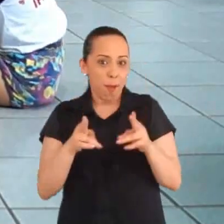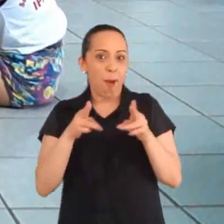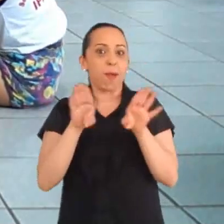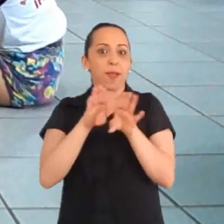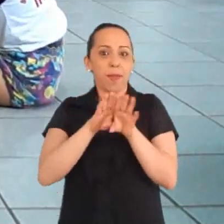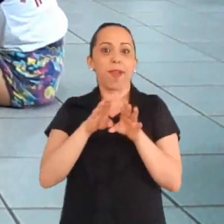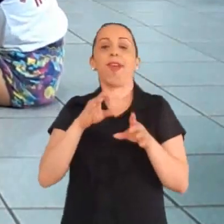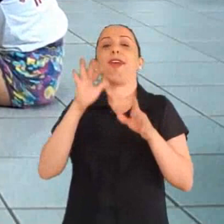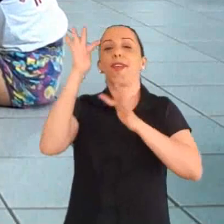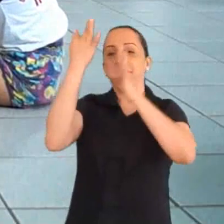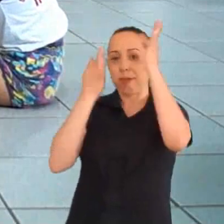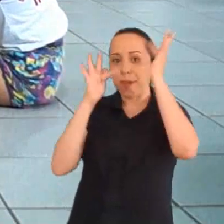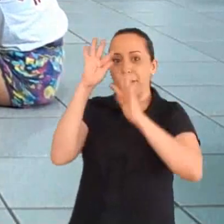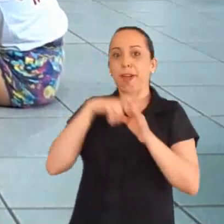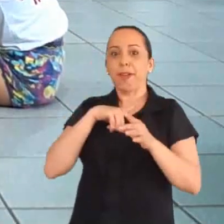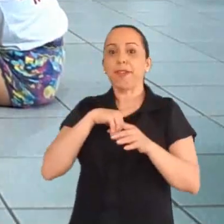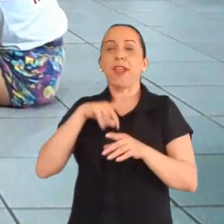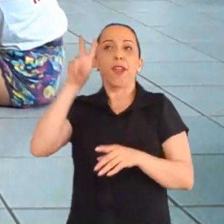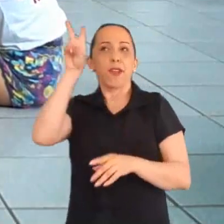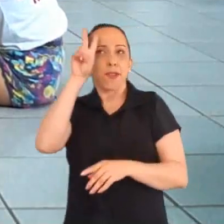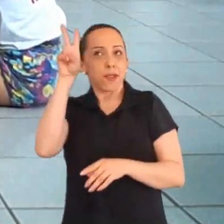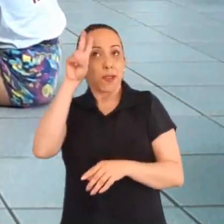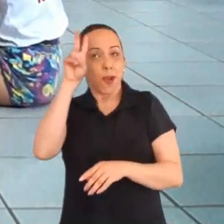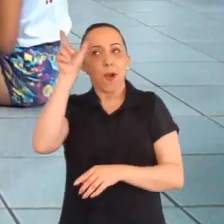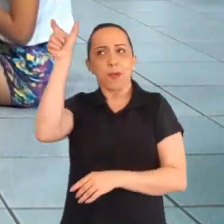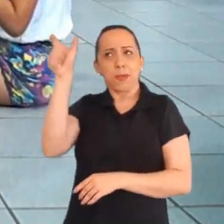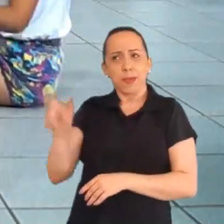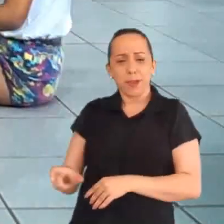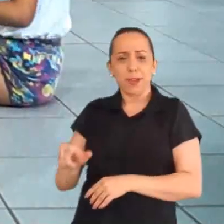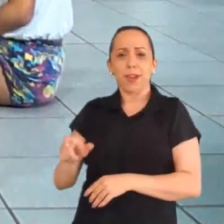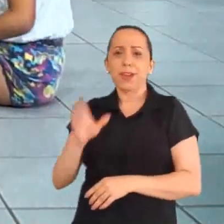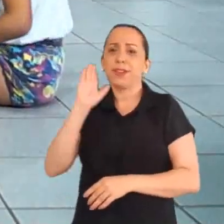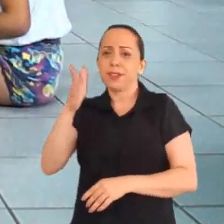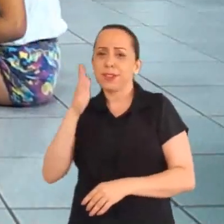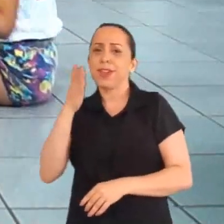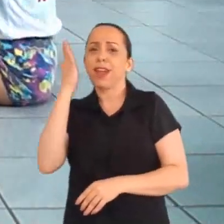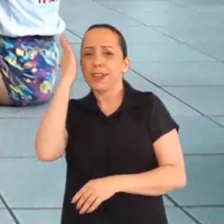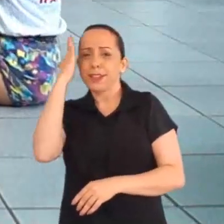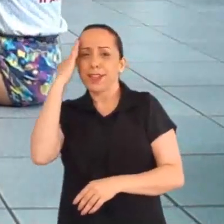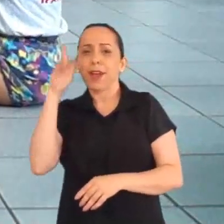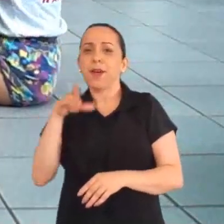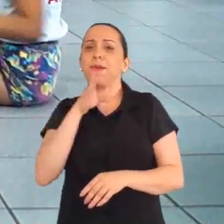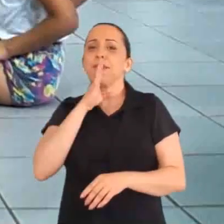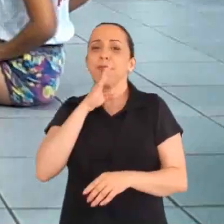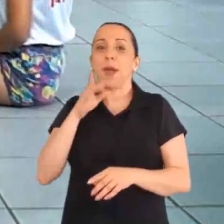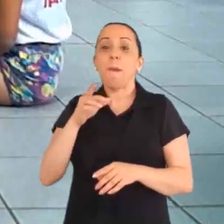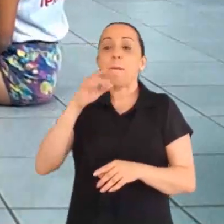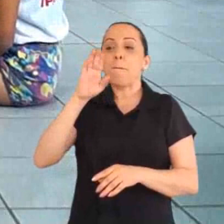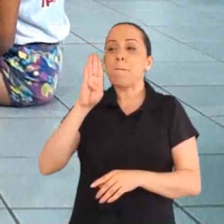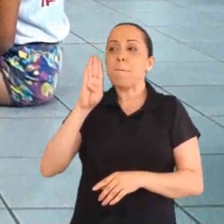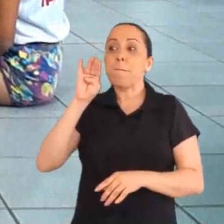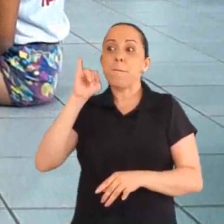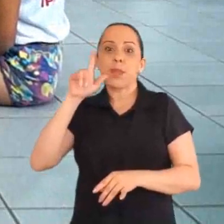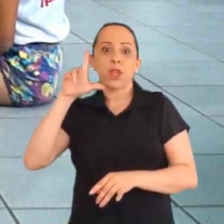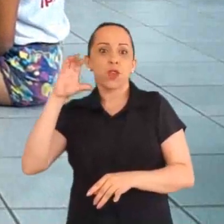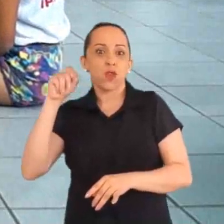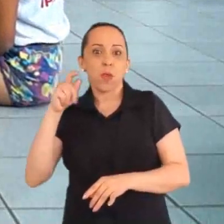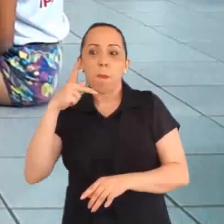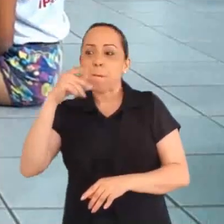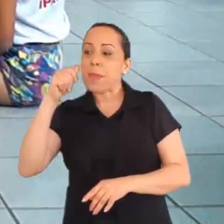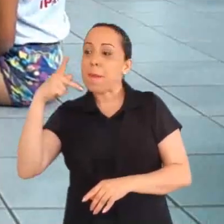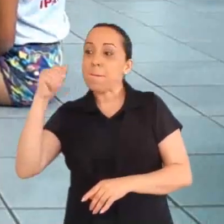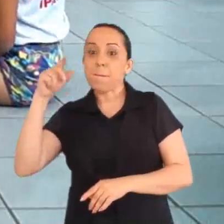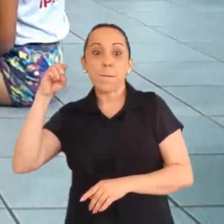folclórica e conta muito sobre um personagem folclórico que vocês já ouviram falar, que é o Bicho Papão. Sim. Quem aí tem medo do Bicho